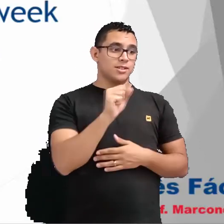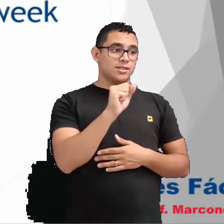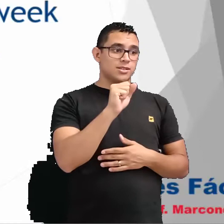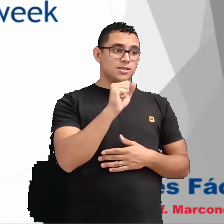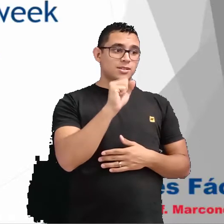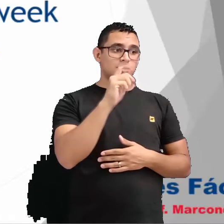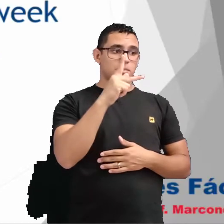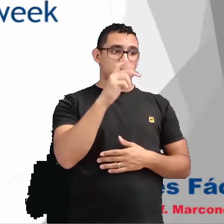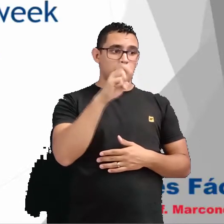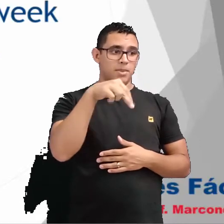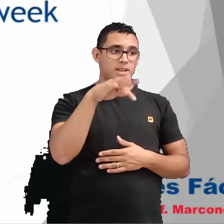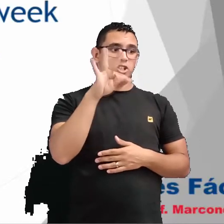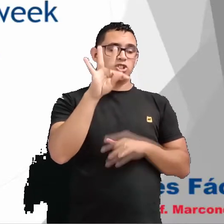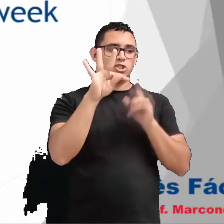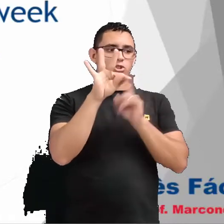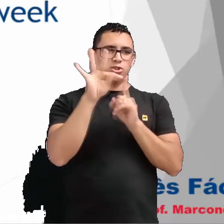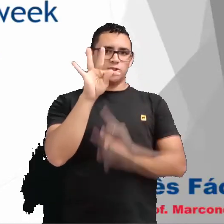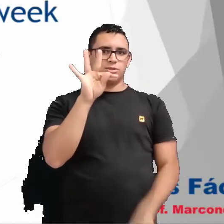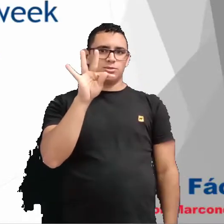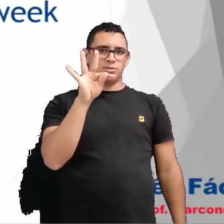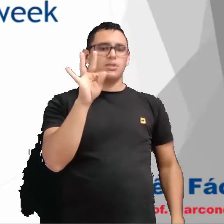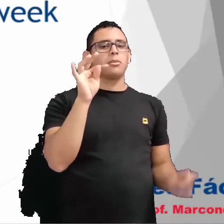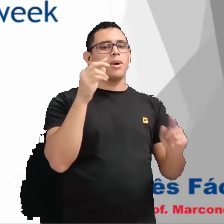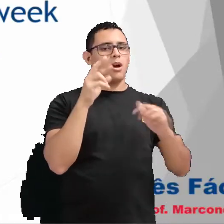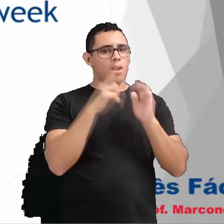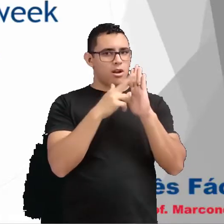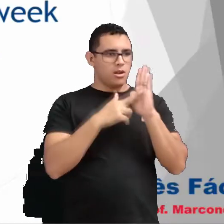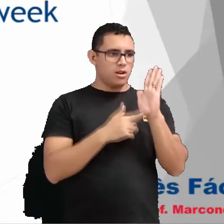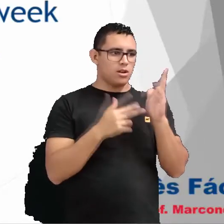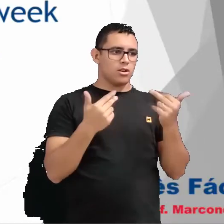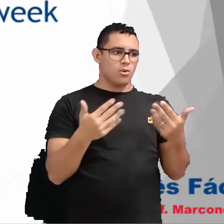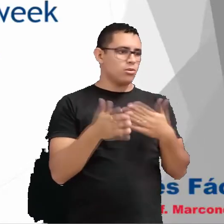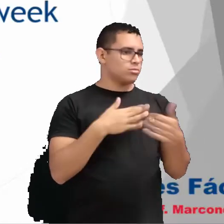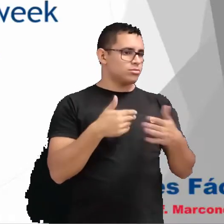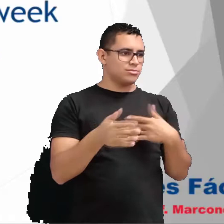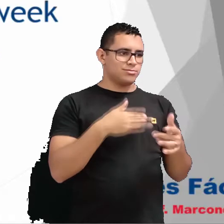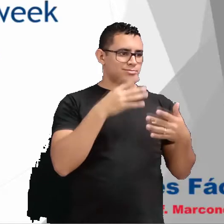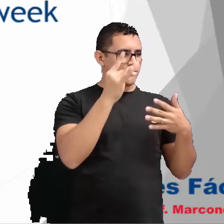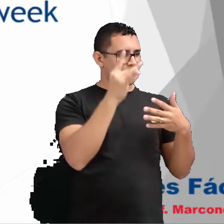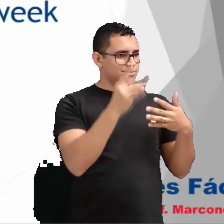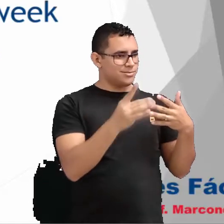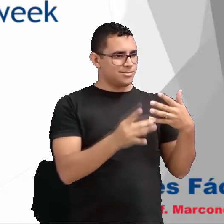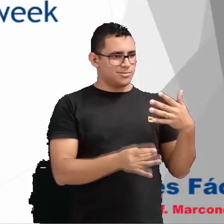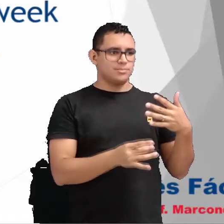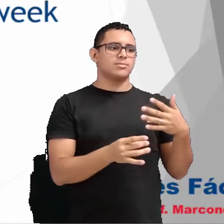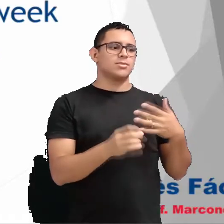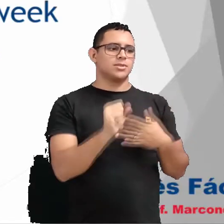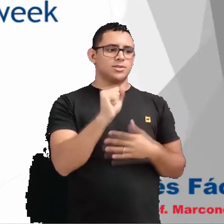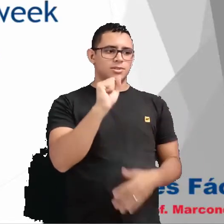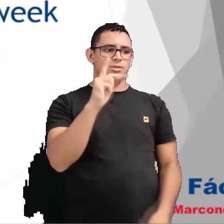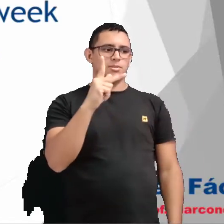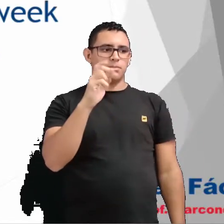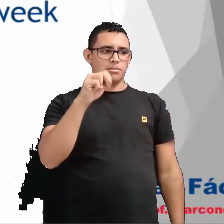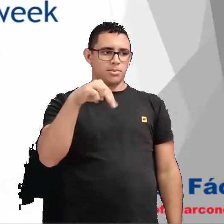Mas a mesma coisa, galera, vale para todo mundo. I, you, he, she, it, we, you, they, igual para todo